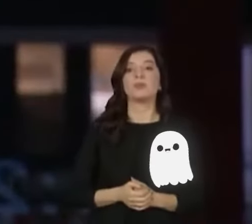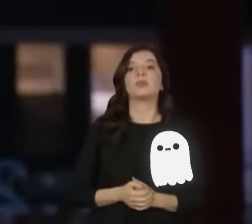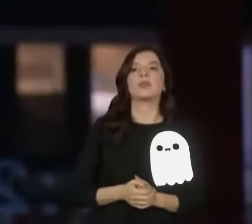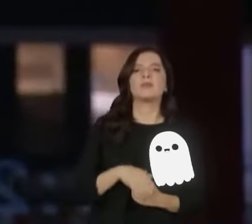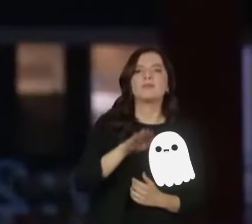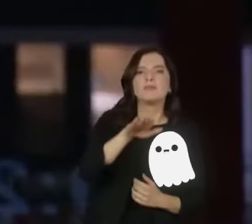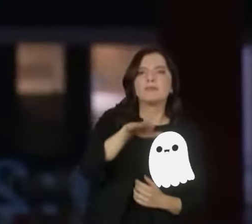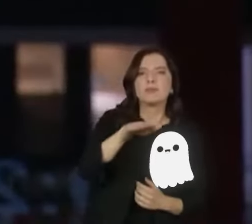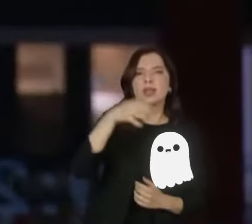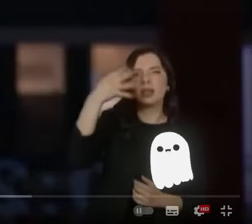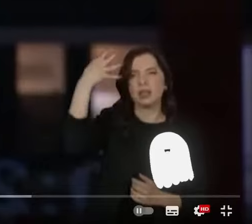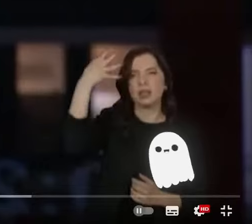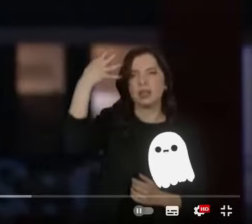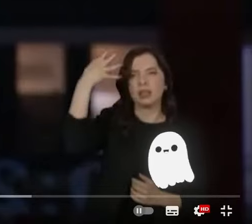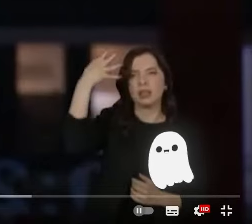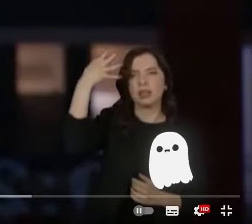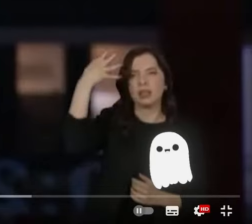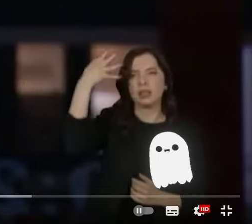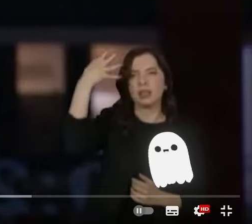Datena.